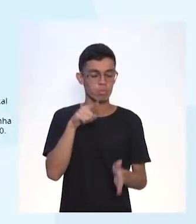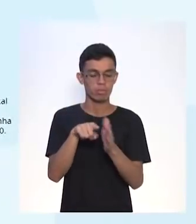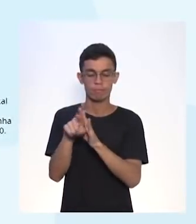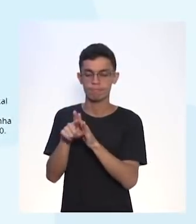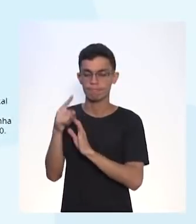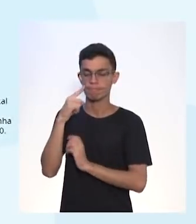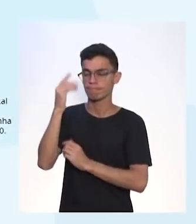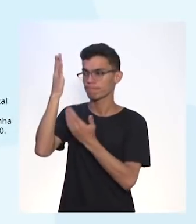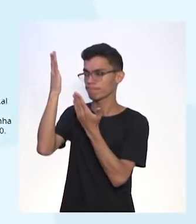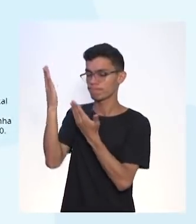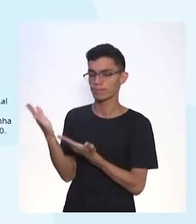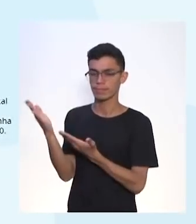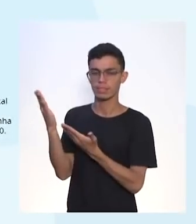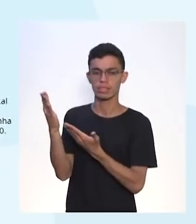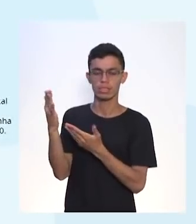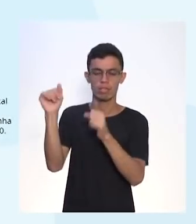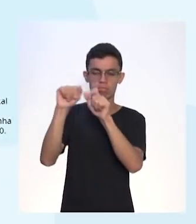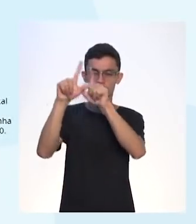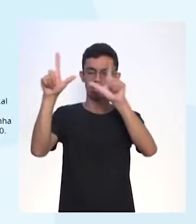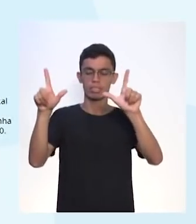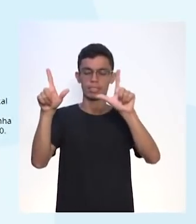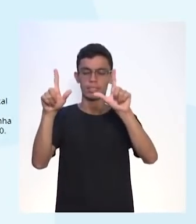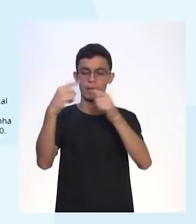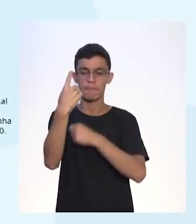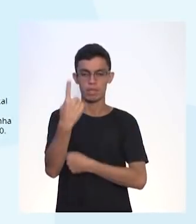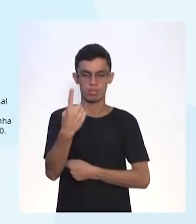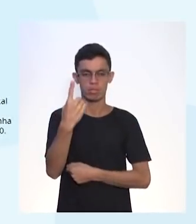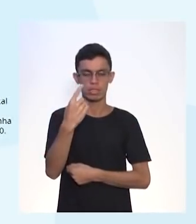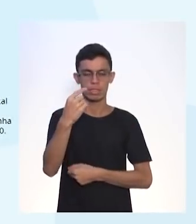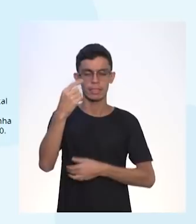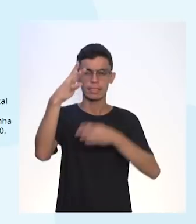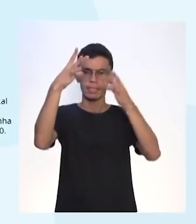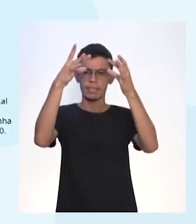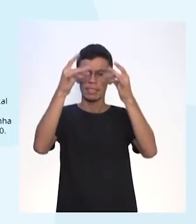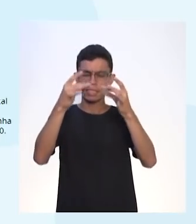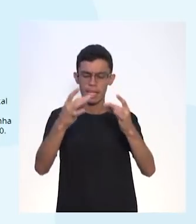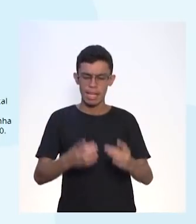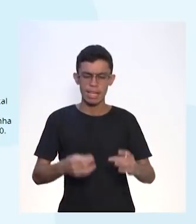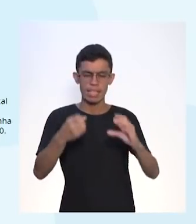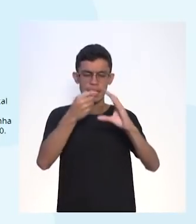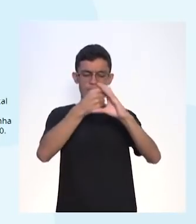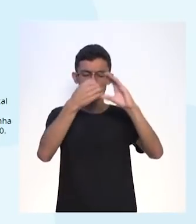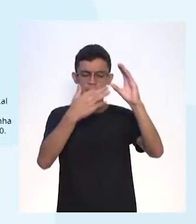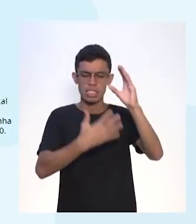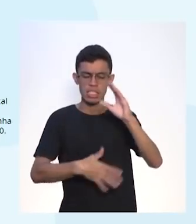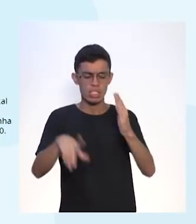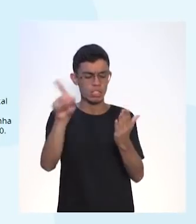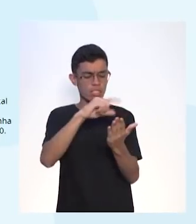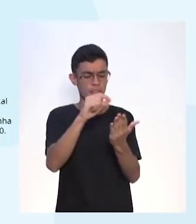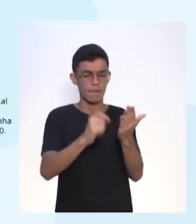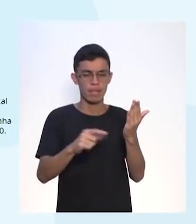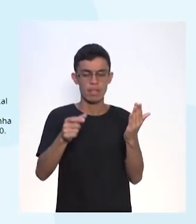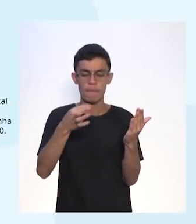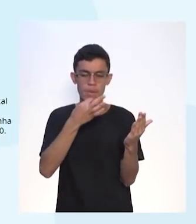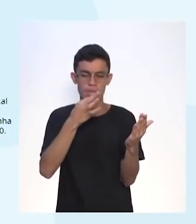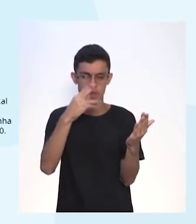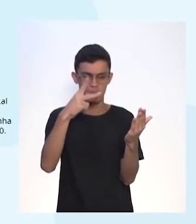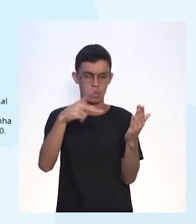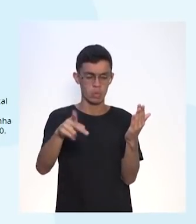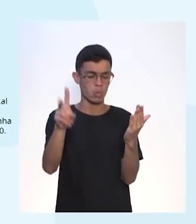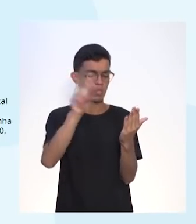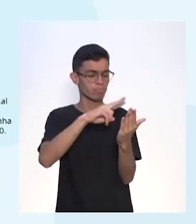Observando a imagem do cartaz 1, descreva o que você vê, em seguida leia a